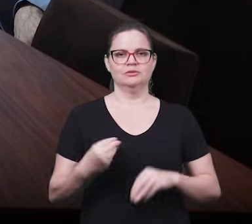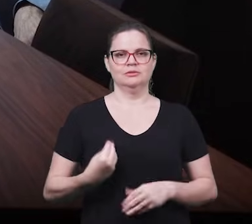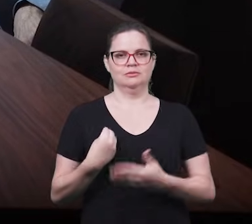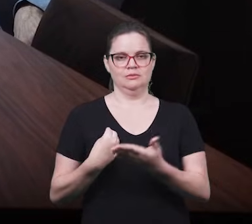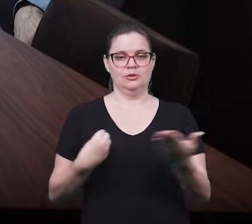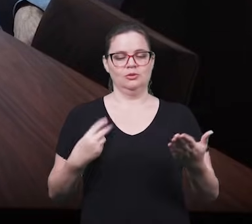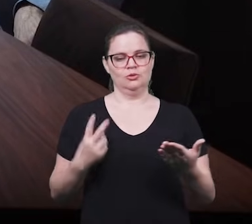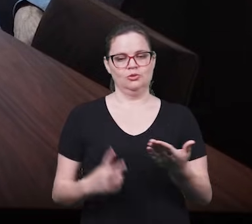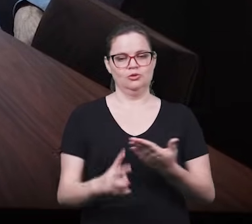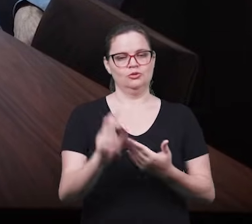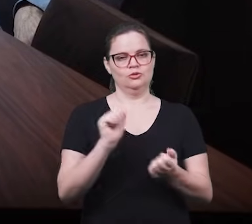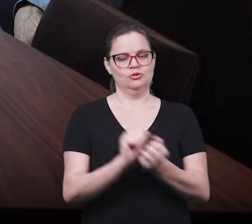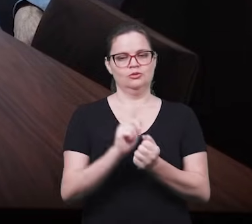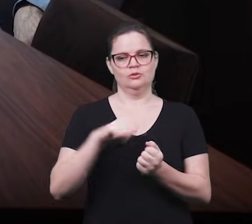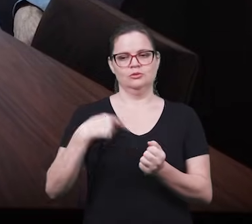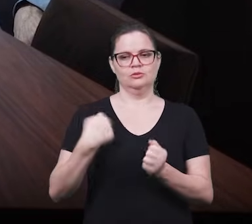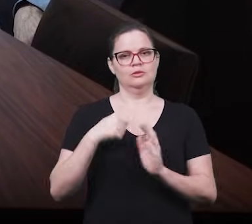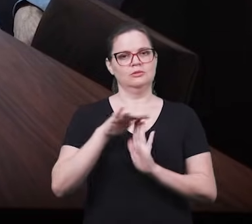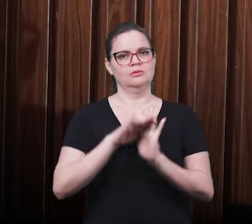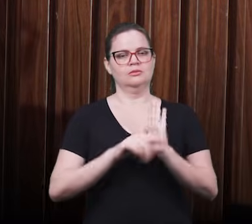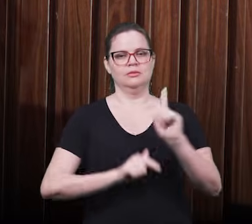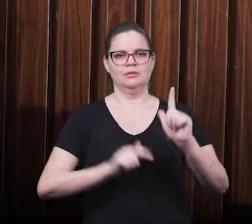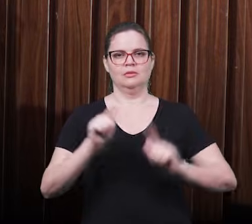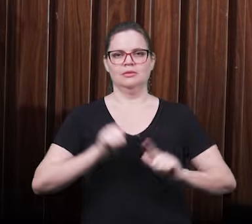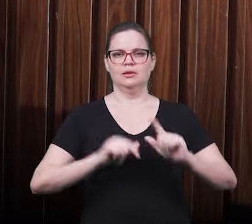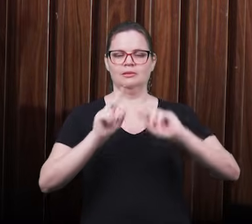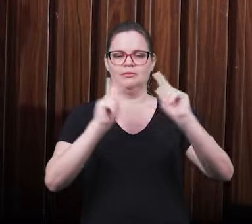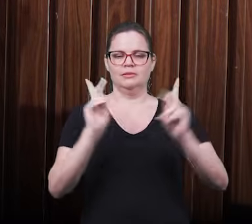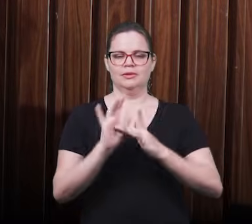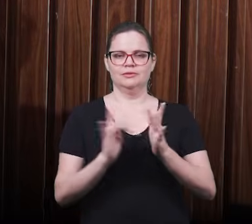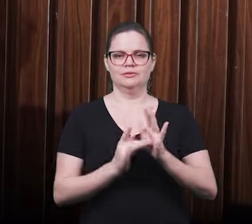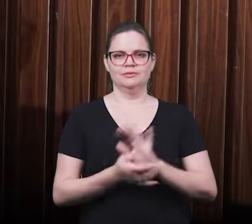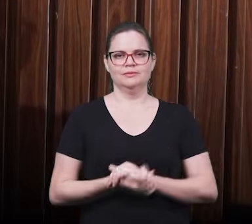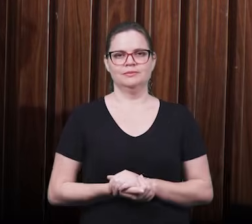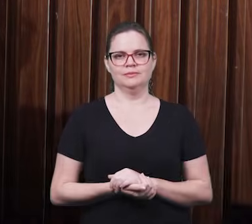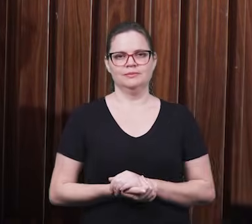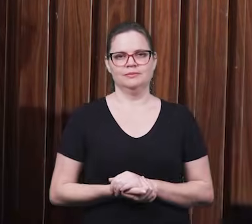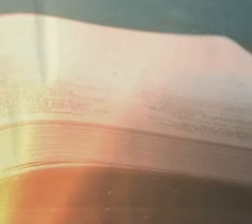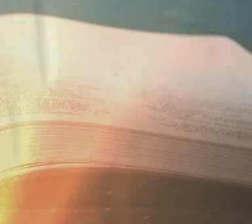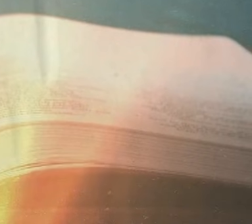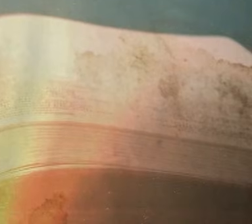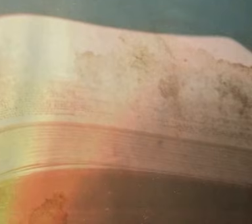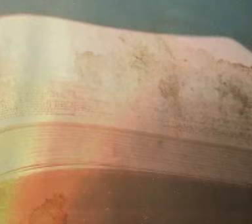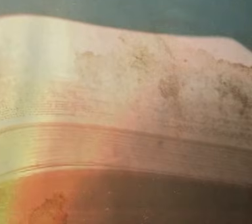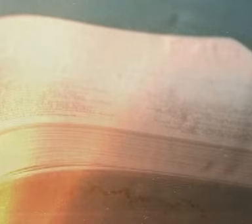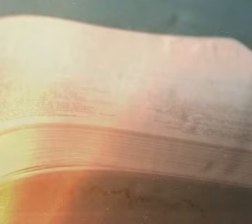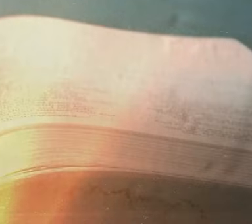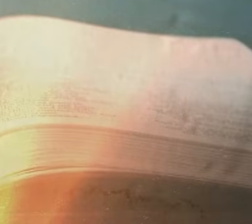Continue conosco, participando deste programa. A paz do Senhor Jesus.